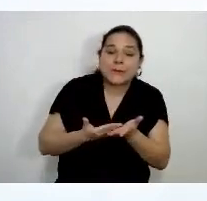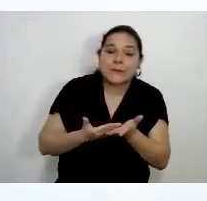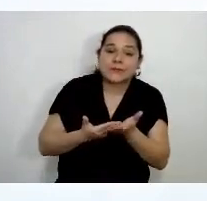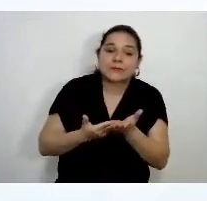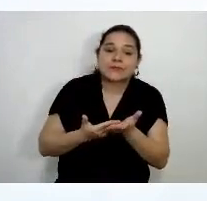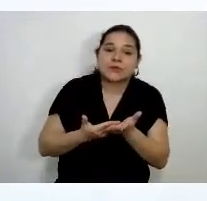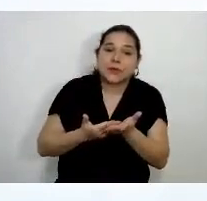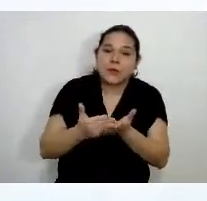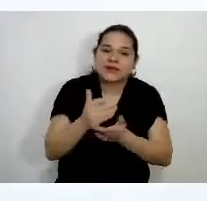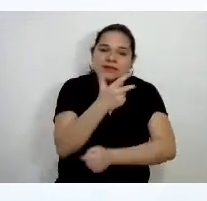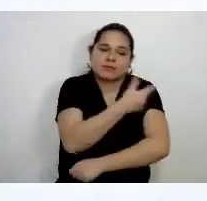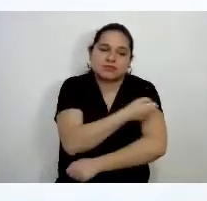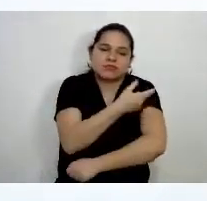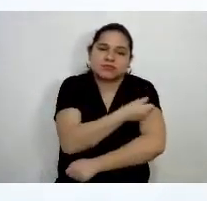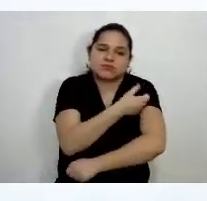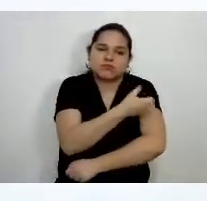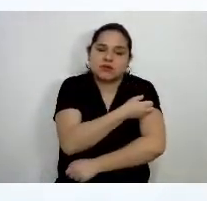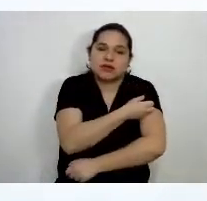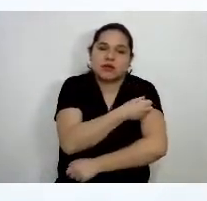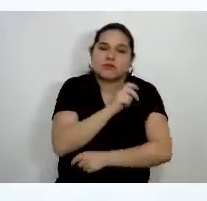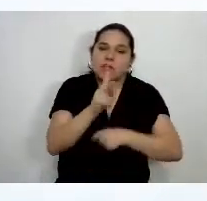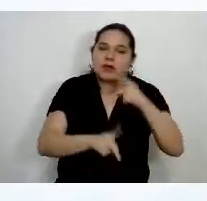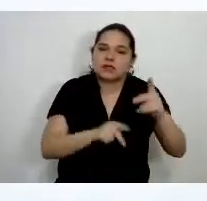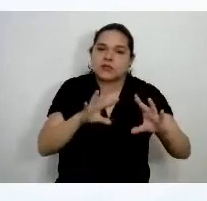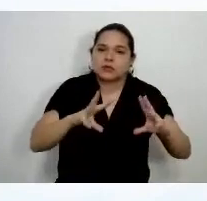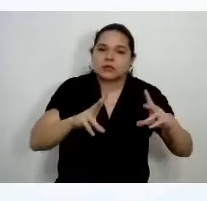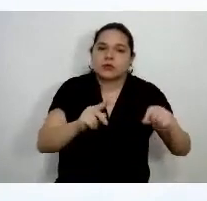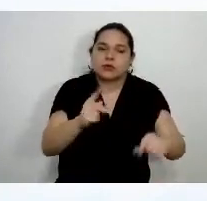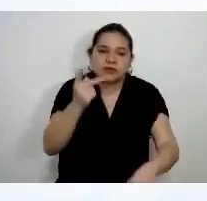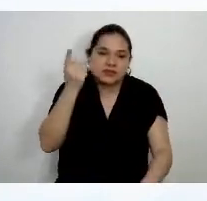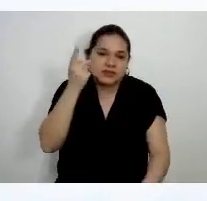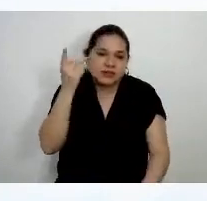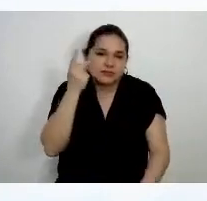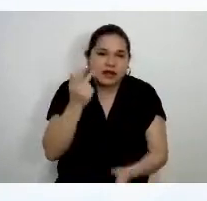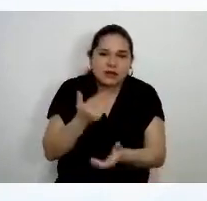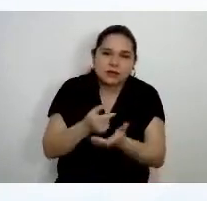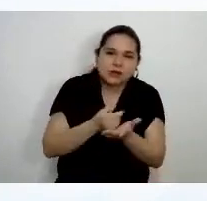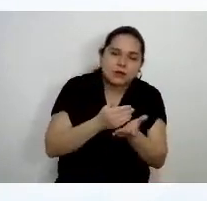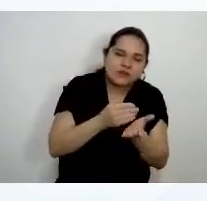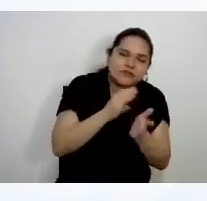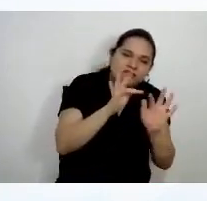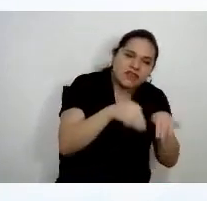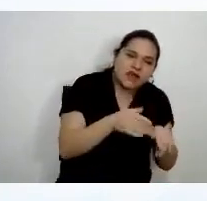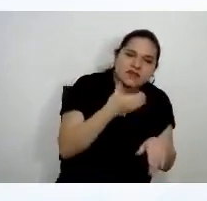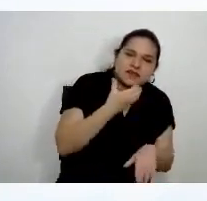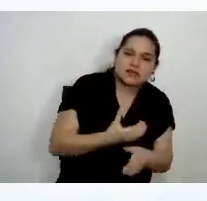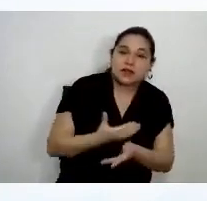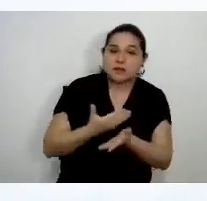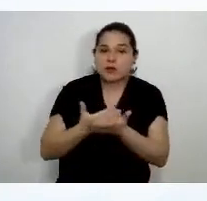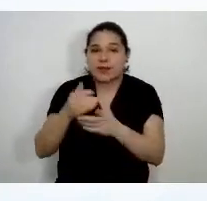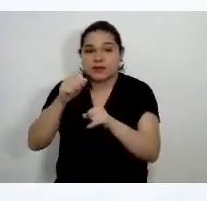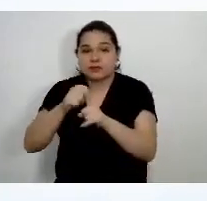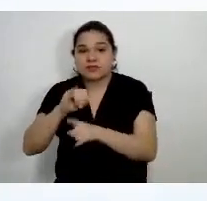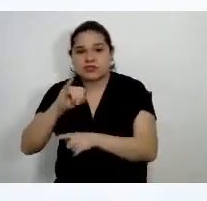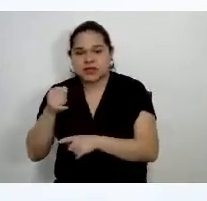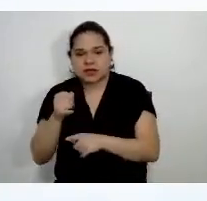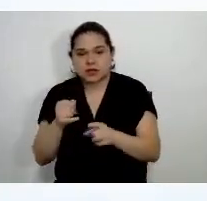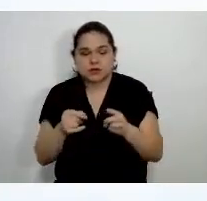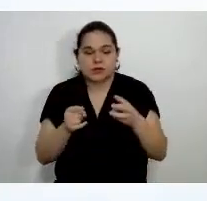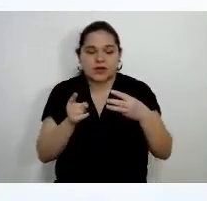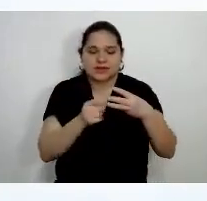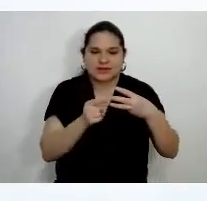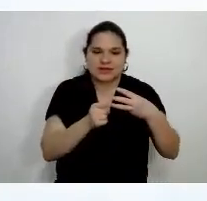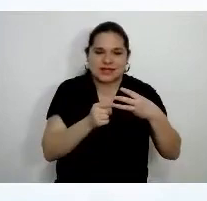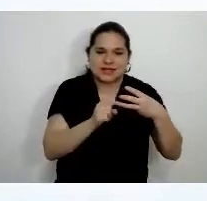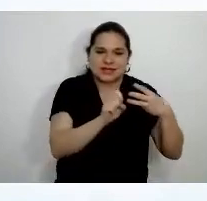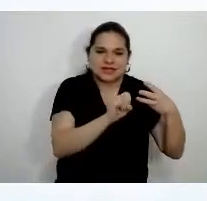a vacinar a população de São Paulo, que seja final de dezembro, começo de janeiro, com a Sinovac, né, que é